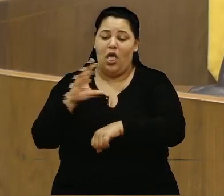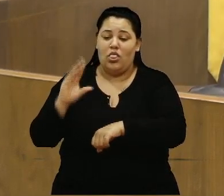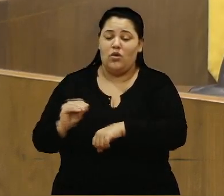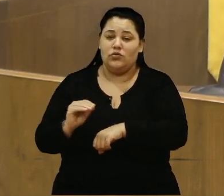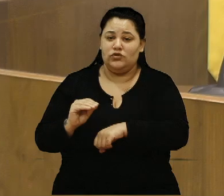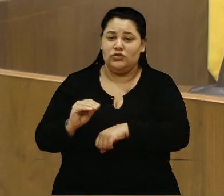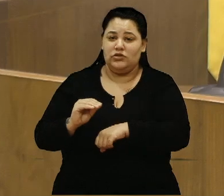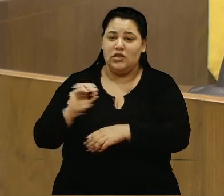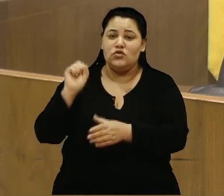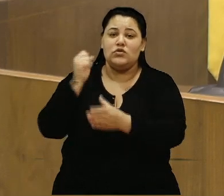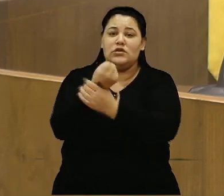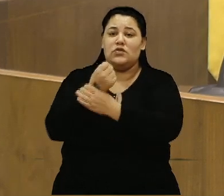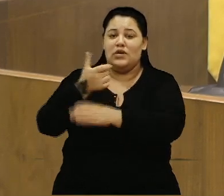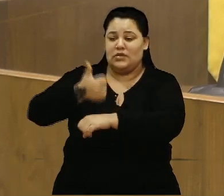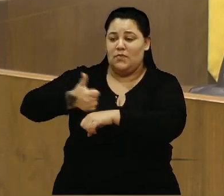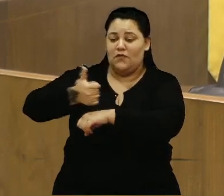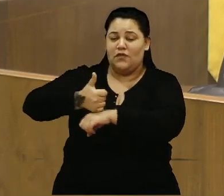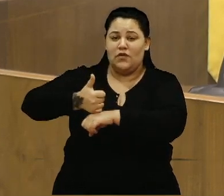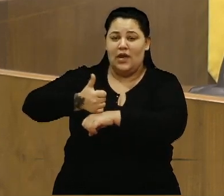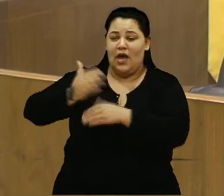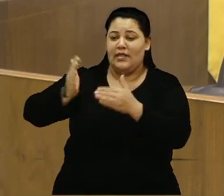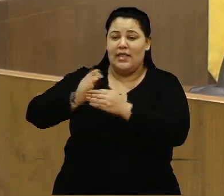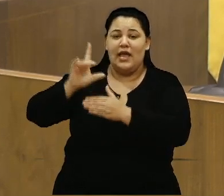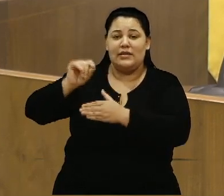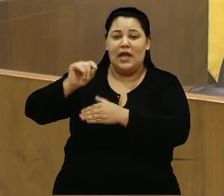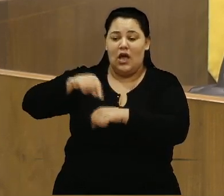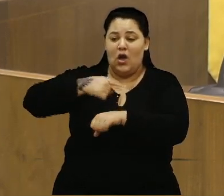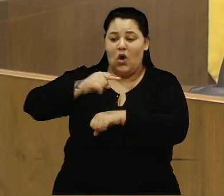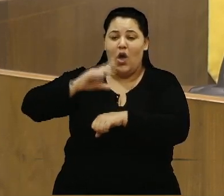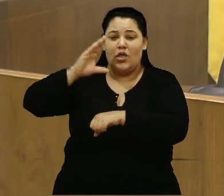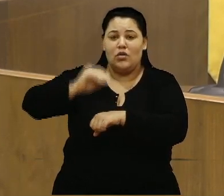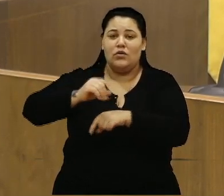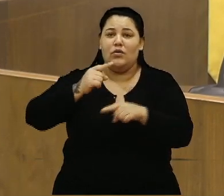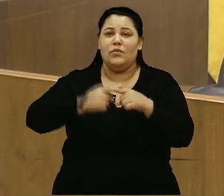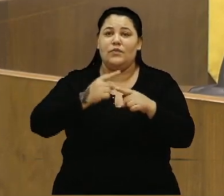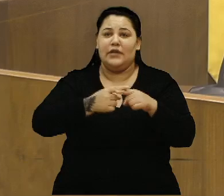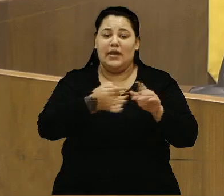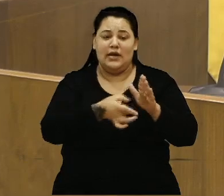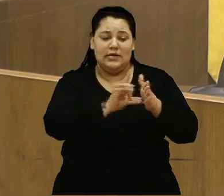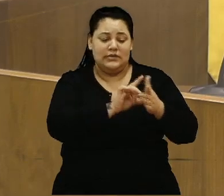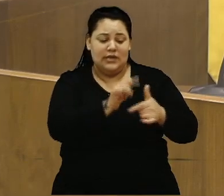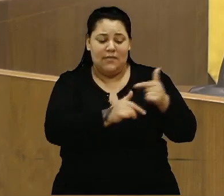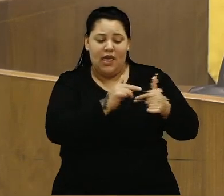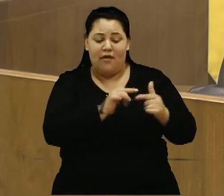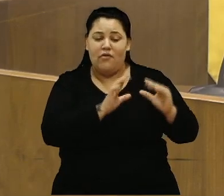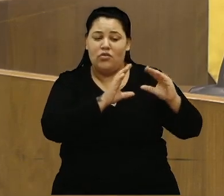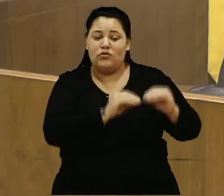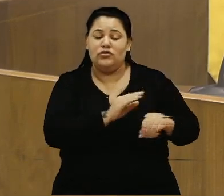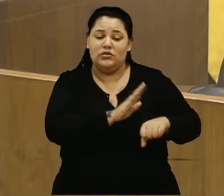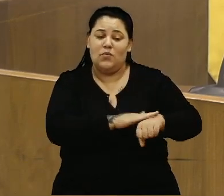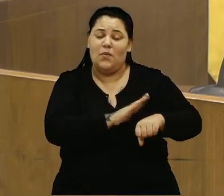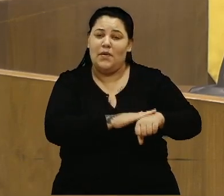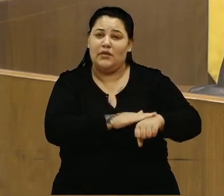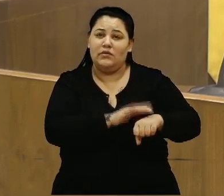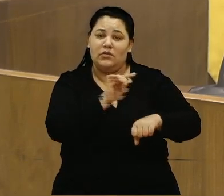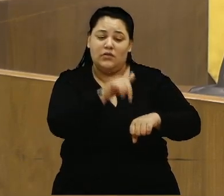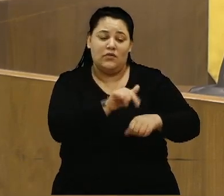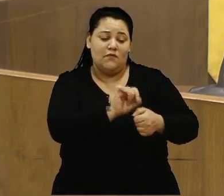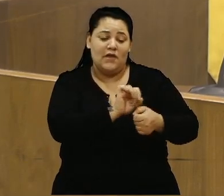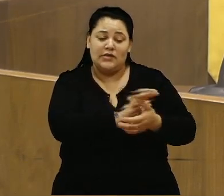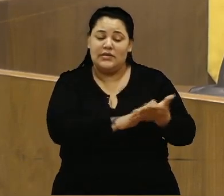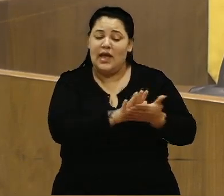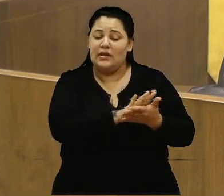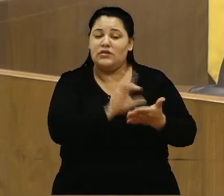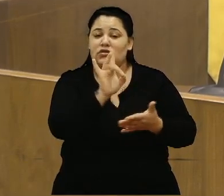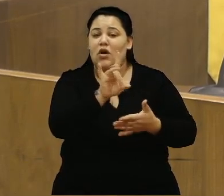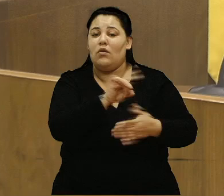até as 10 horas da noite, porque eram guardas e motorista da abordagem noturna e nesse momento eles estão lá sem fazer nada, apenas para